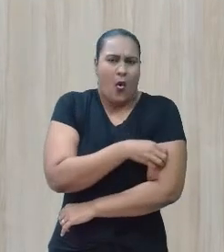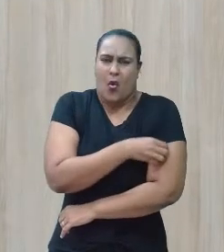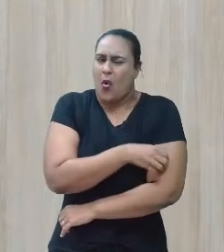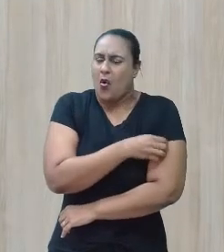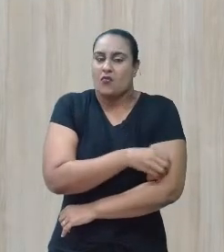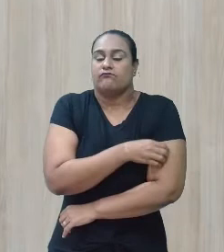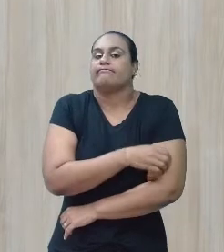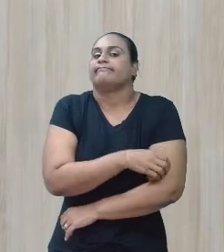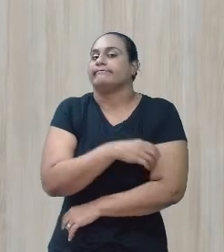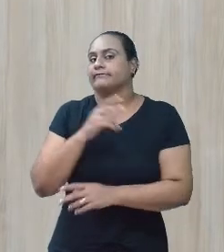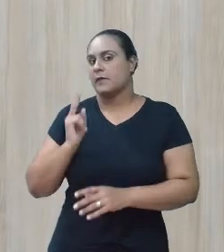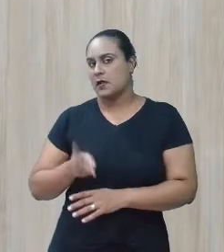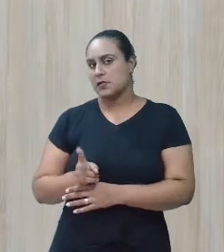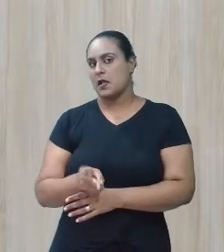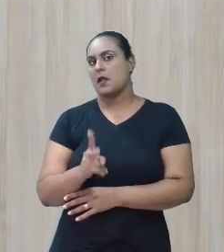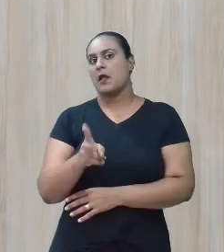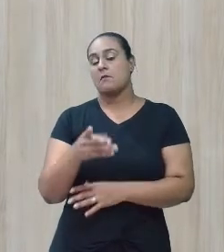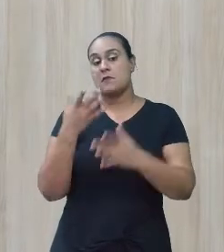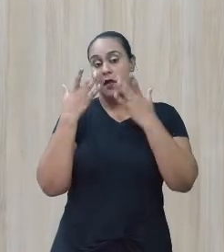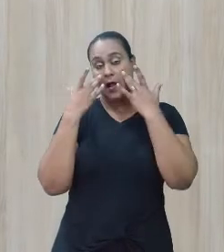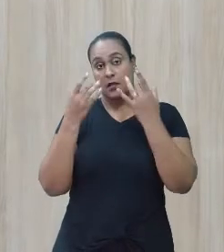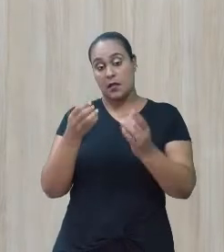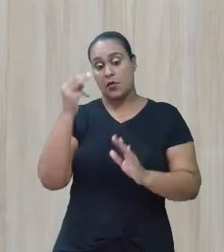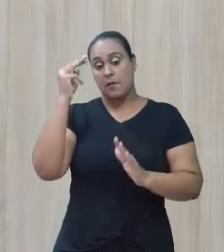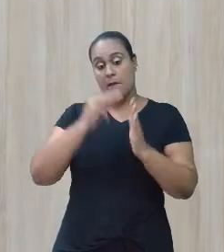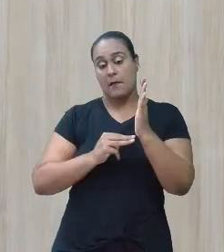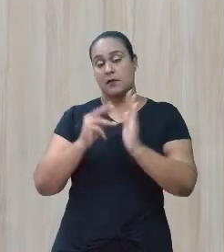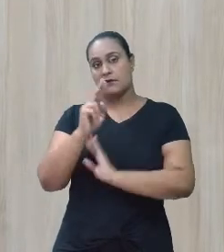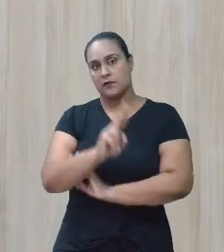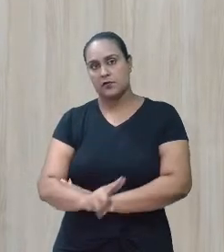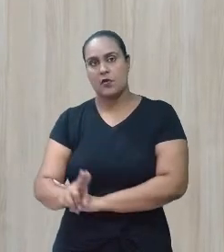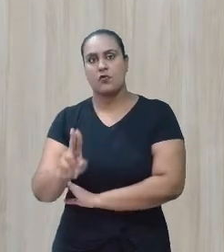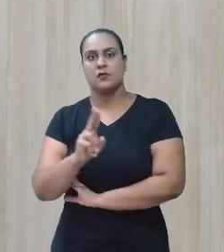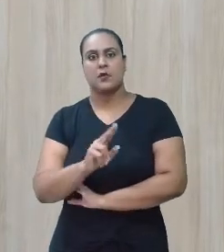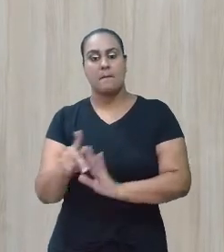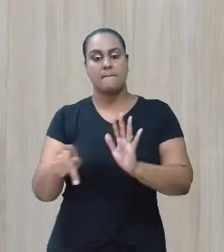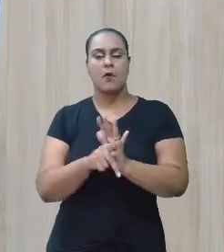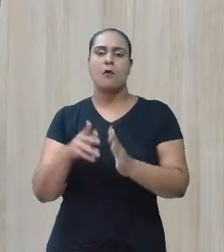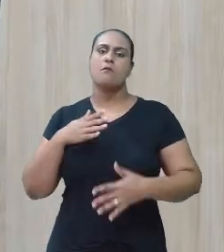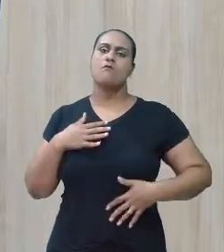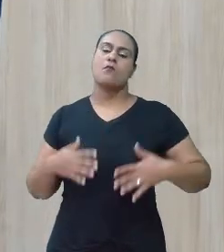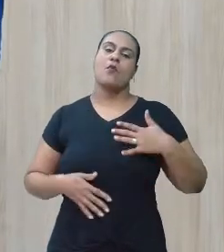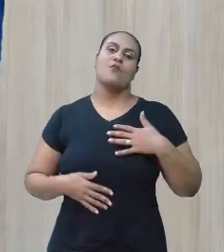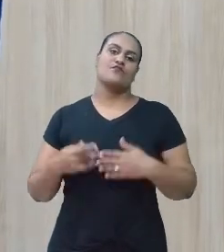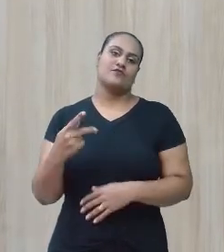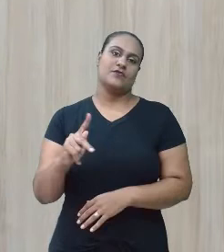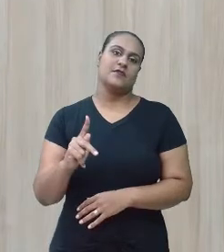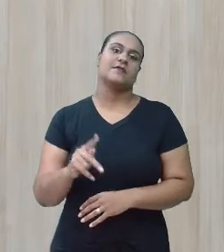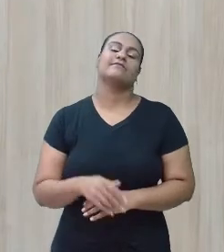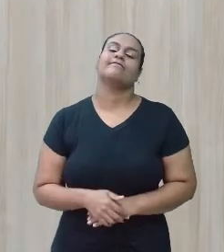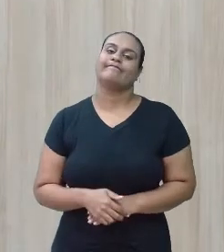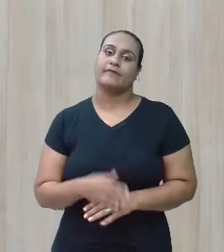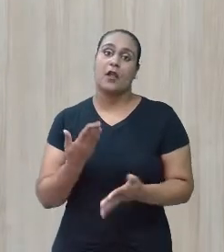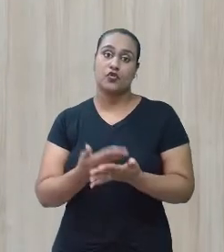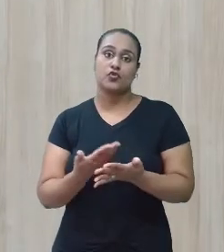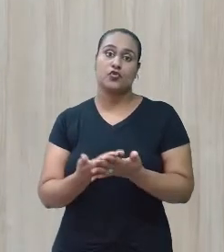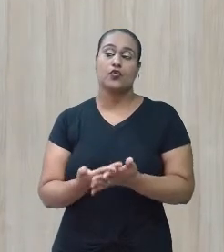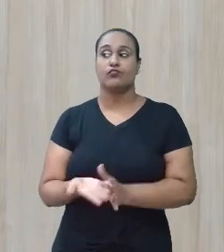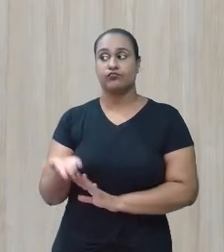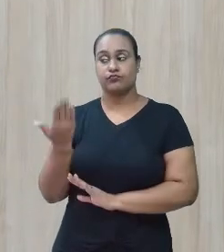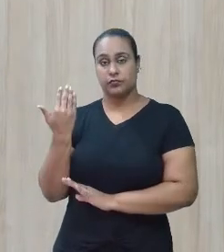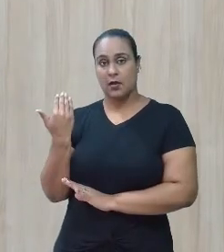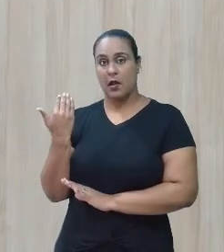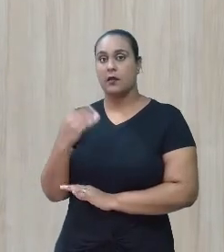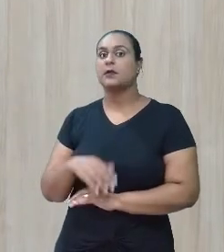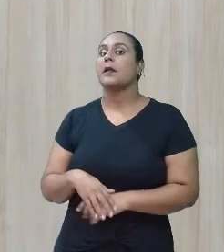sempre atenta ao método que você vai utilizar e que você vai escolher. E nós vimos em aulas anteriores que ele deve também